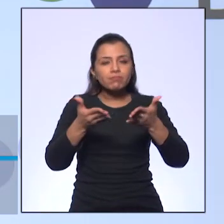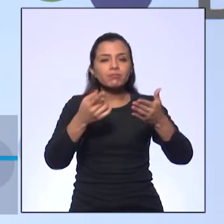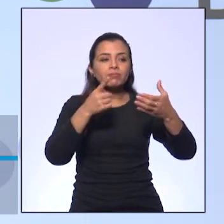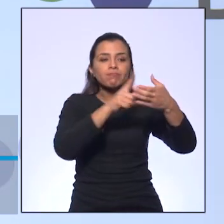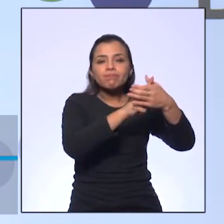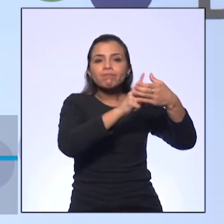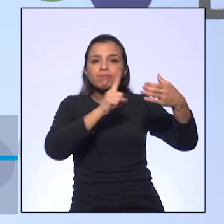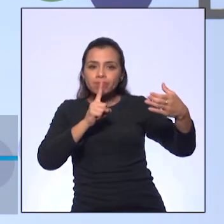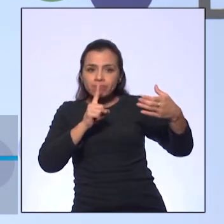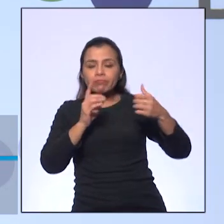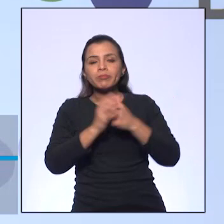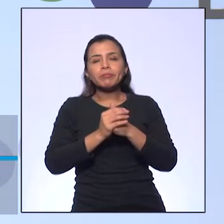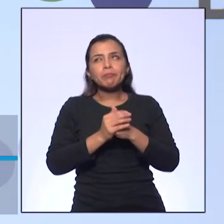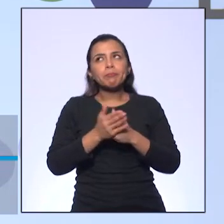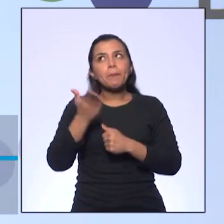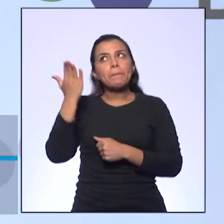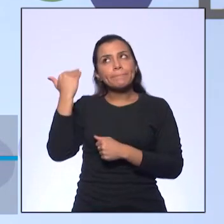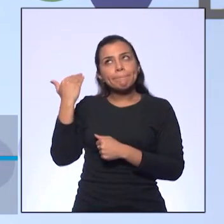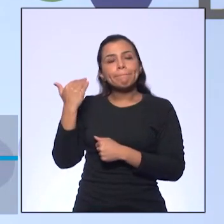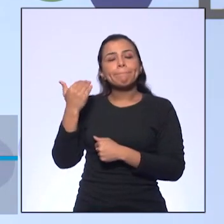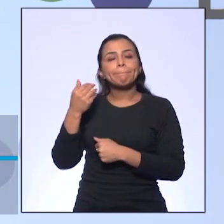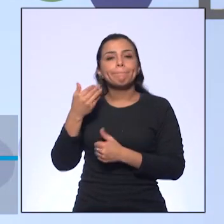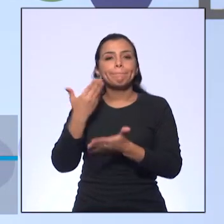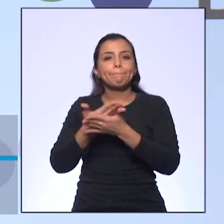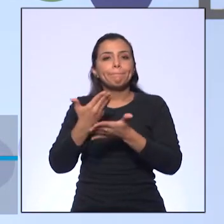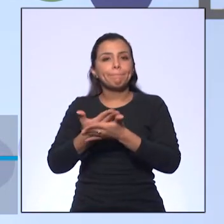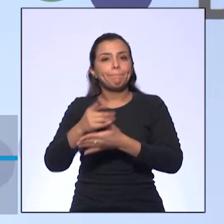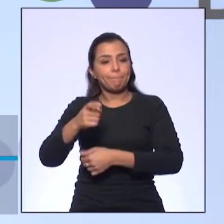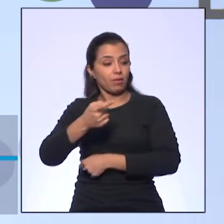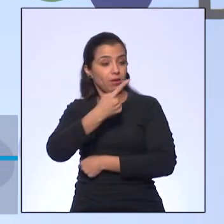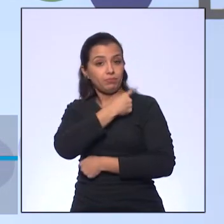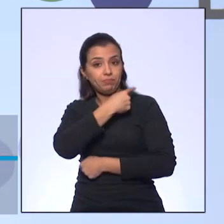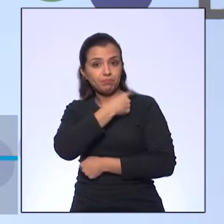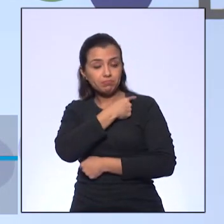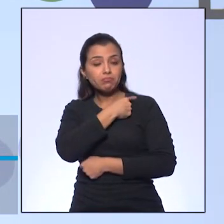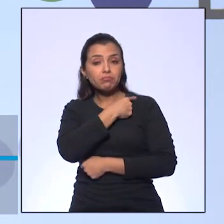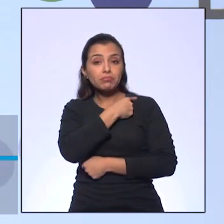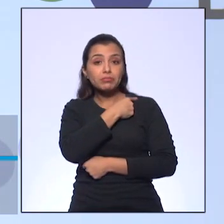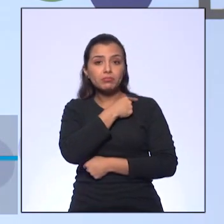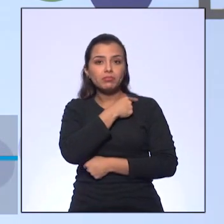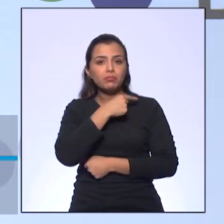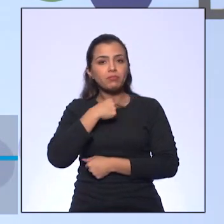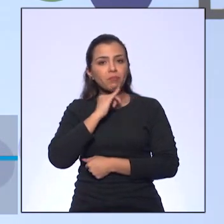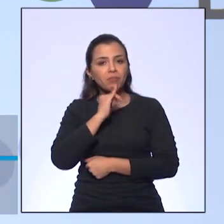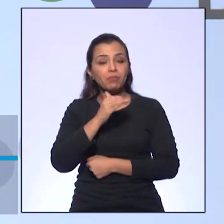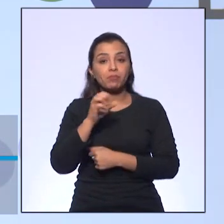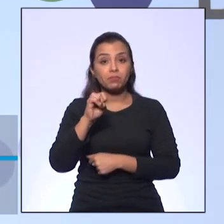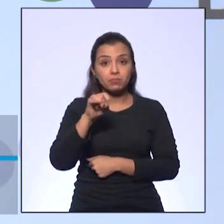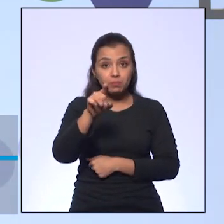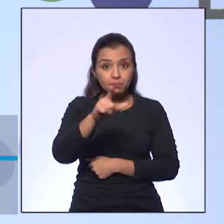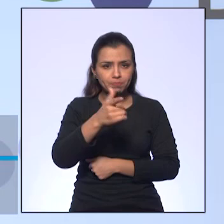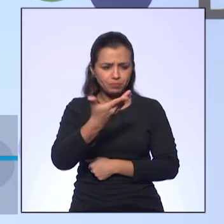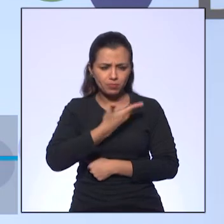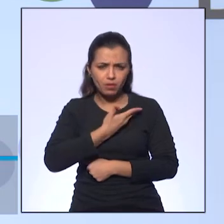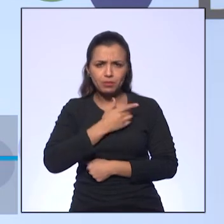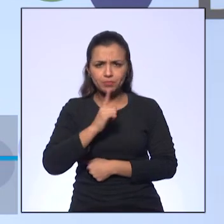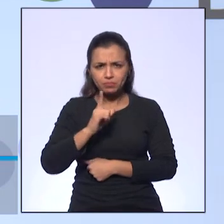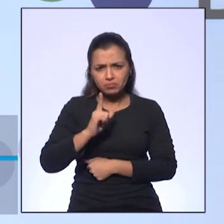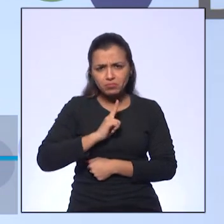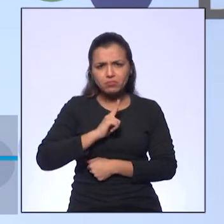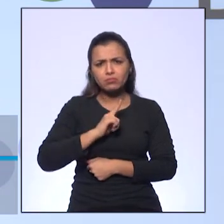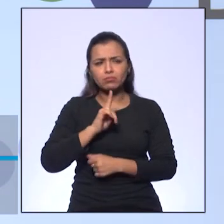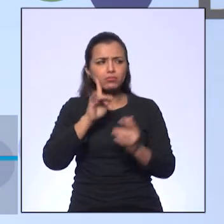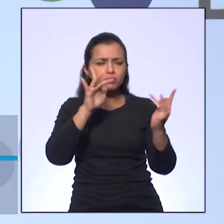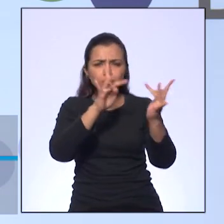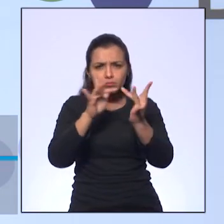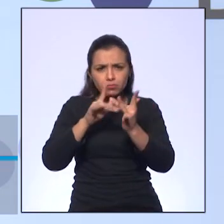agora na outra aula, né, da primeira série do ensino médio, que se você tem um amigo que está perto de você, de alguma forma, né,